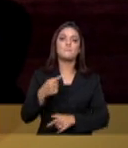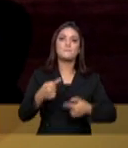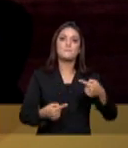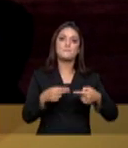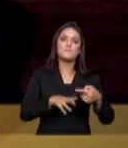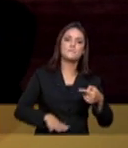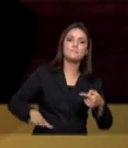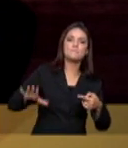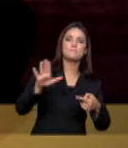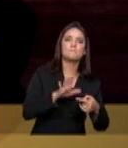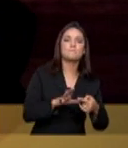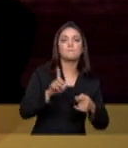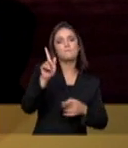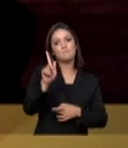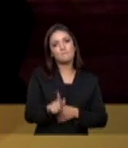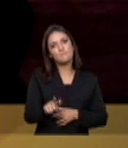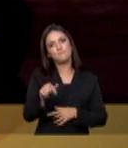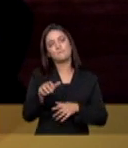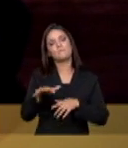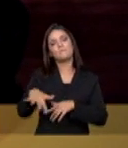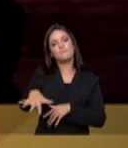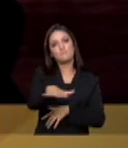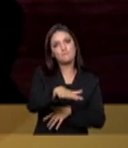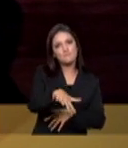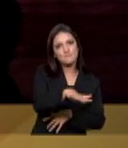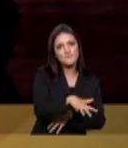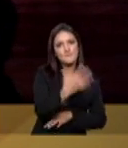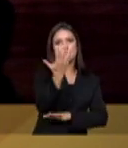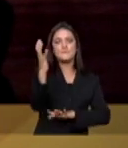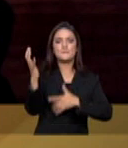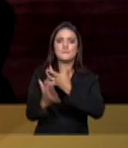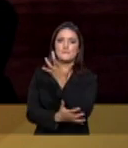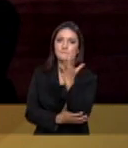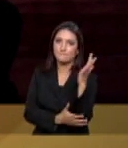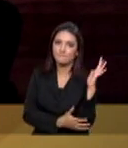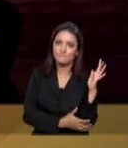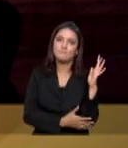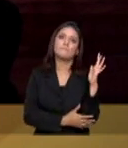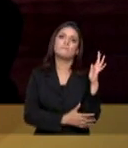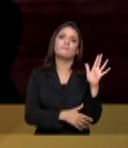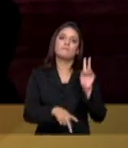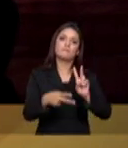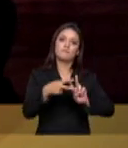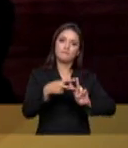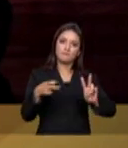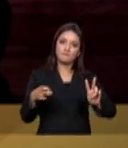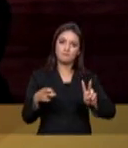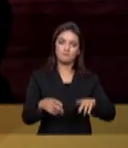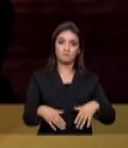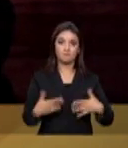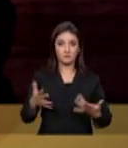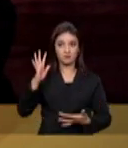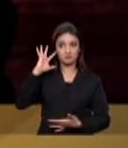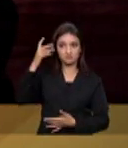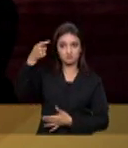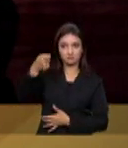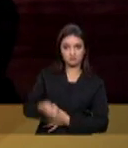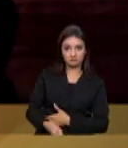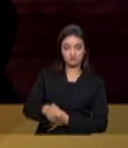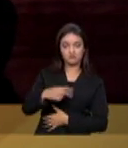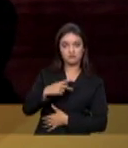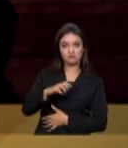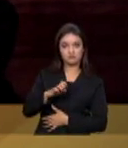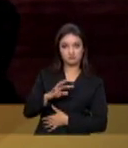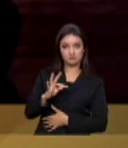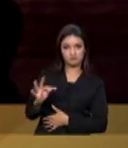de gestão territorial e ambiental em terras indígenas o acórdão prolatado na